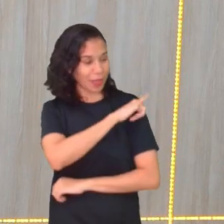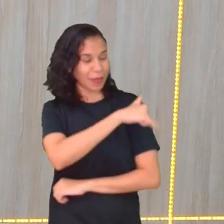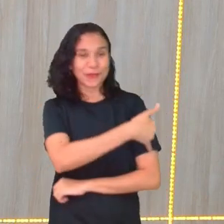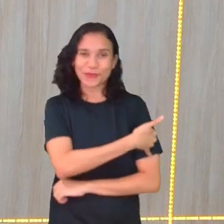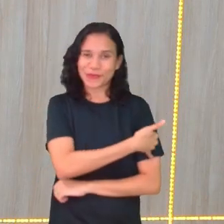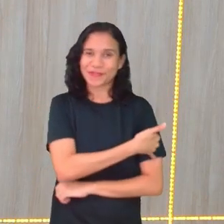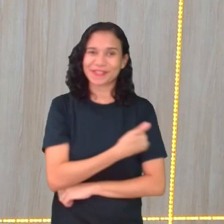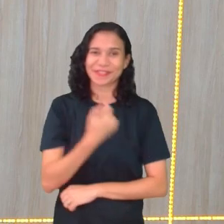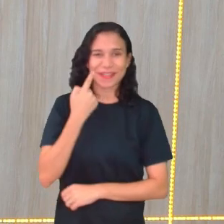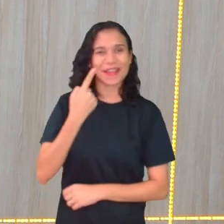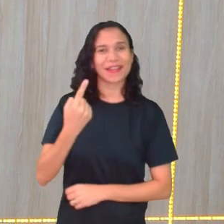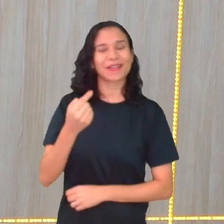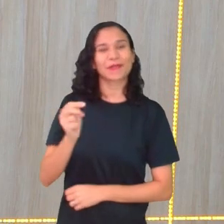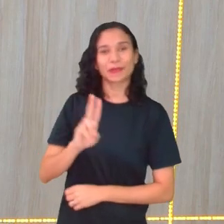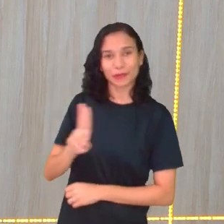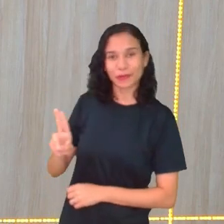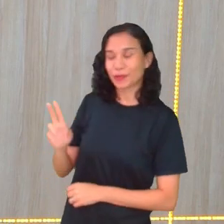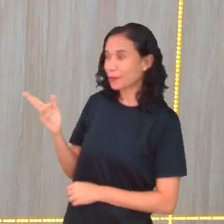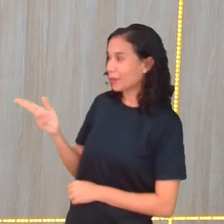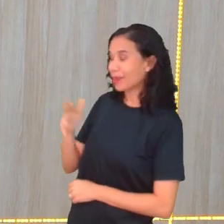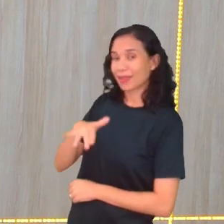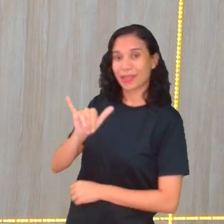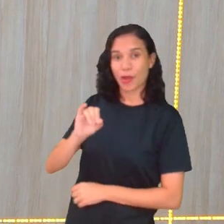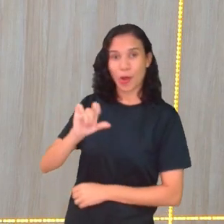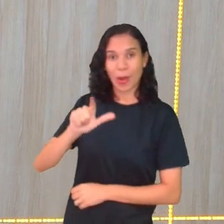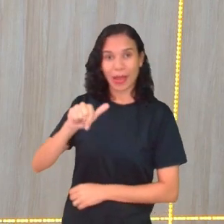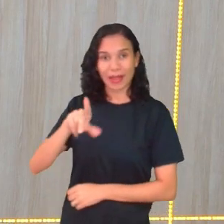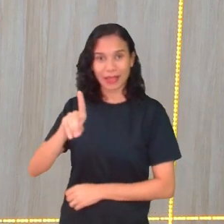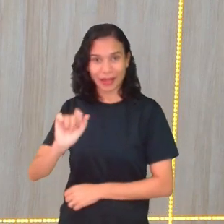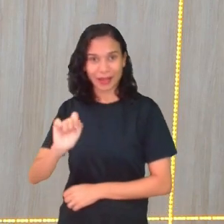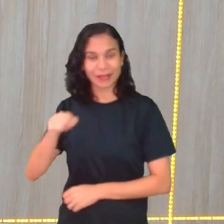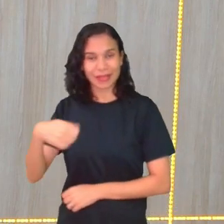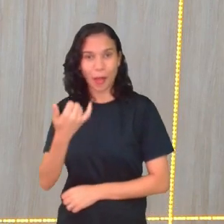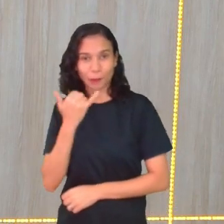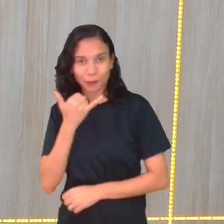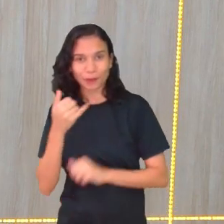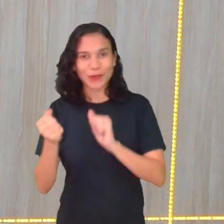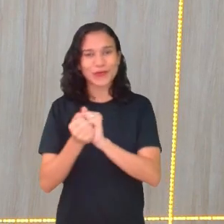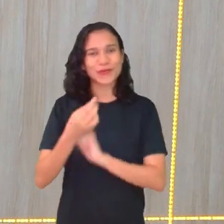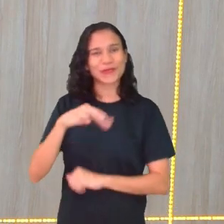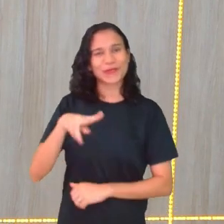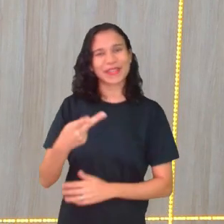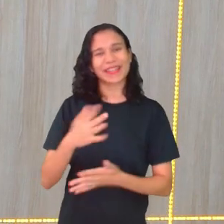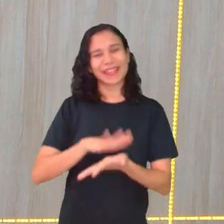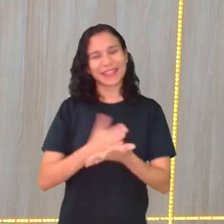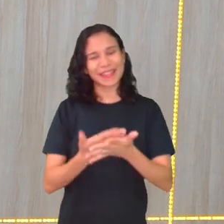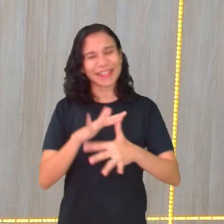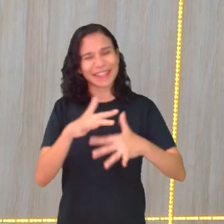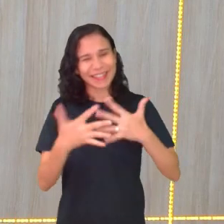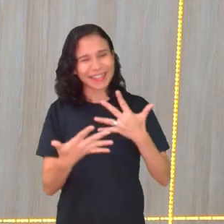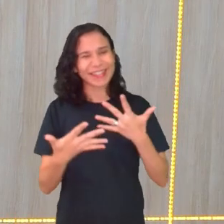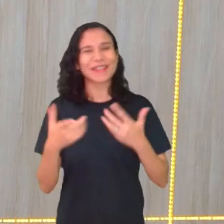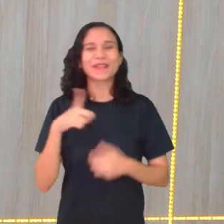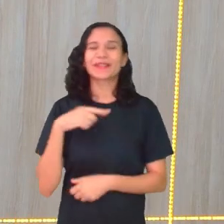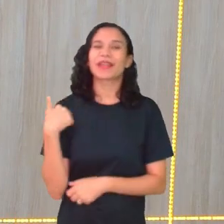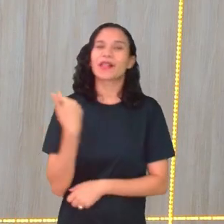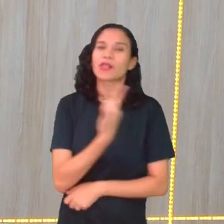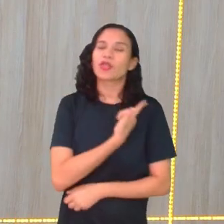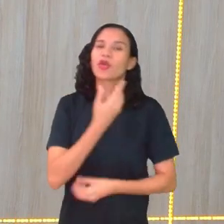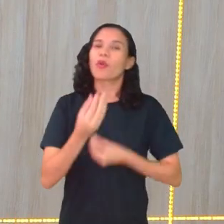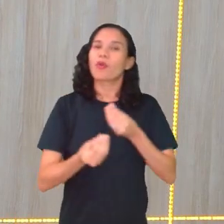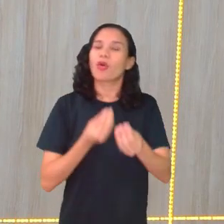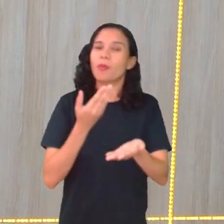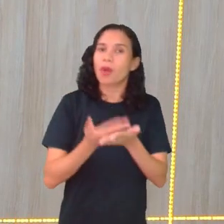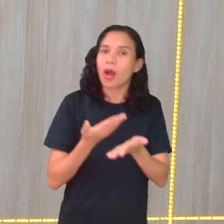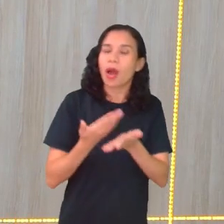e adultos. Meu nome é Yolanda, esse é meu sinal. Junto aqui com a Helena, ó, tá aqui juntinho de mim. A gente vai vindo com as